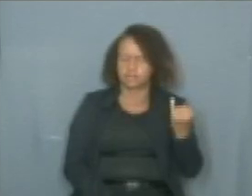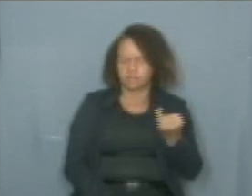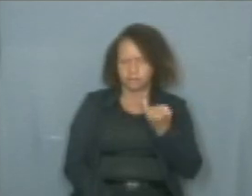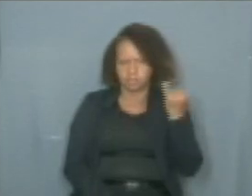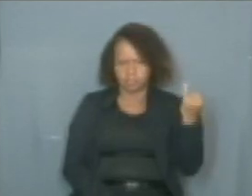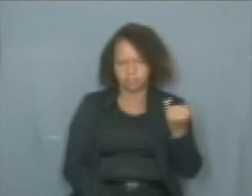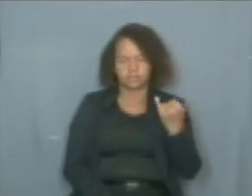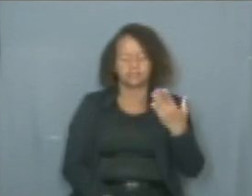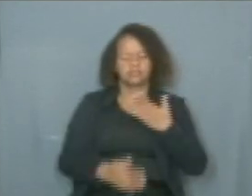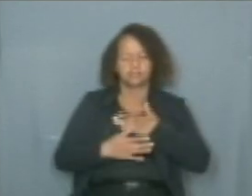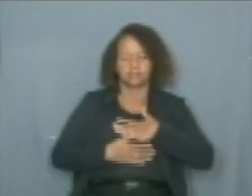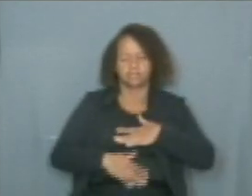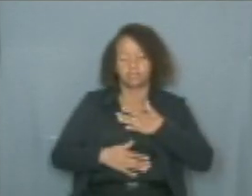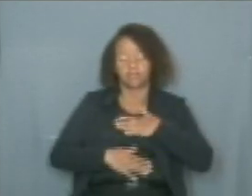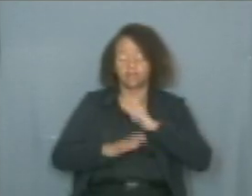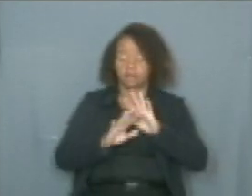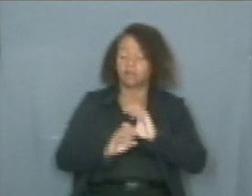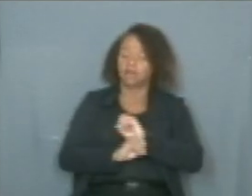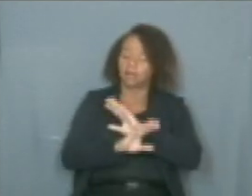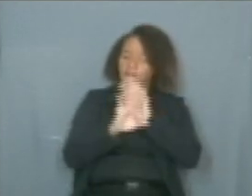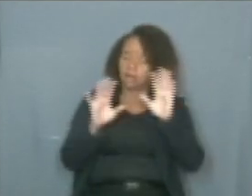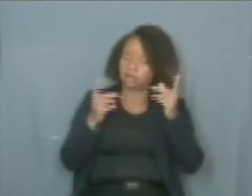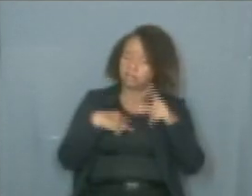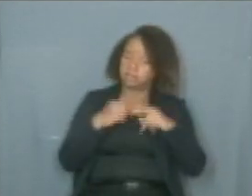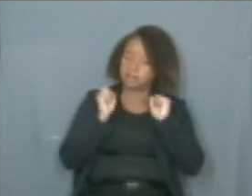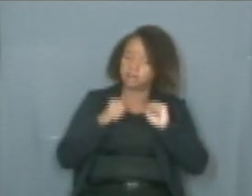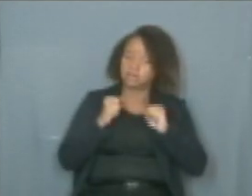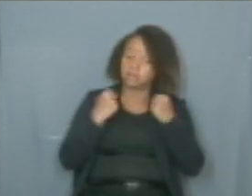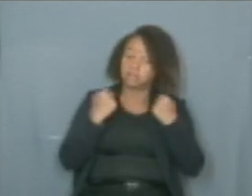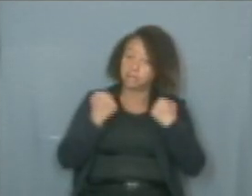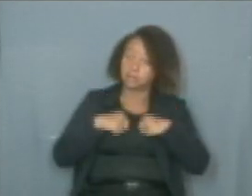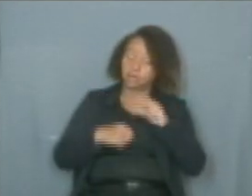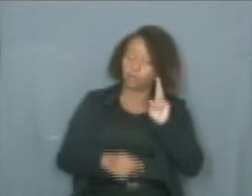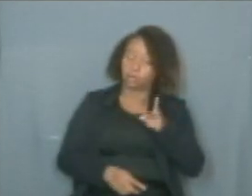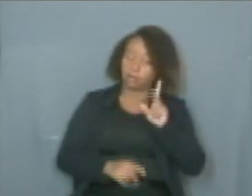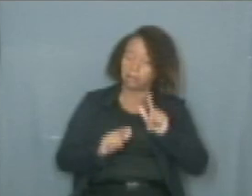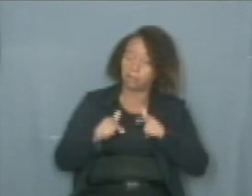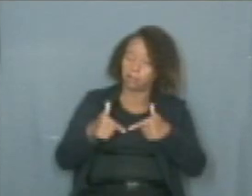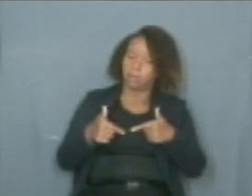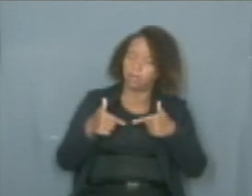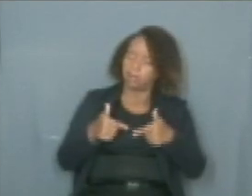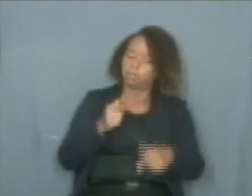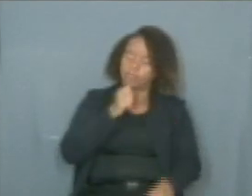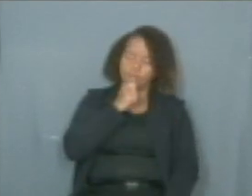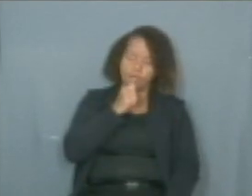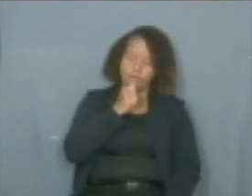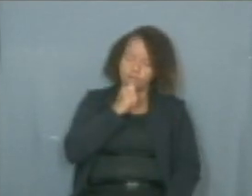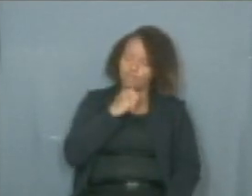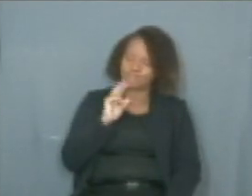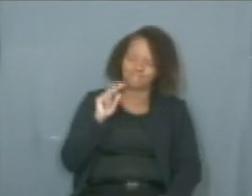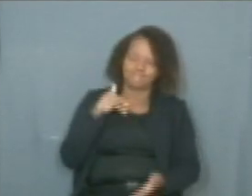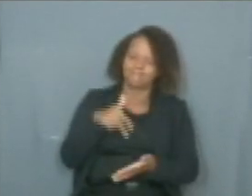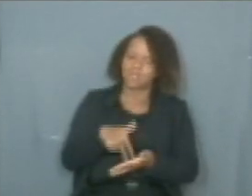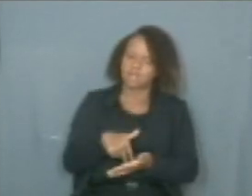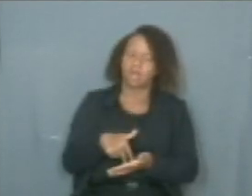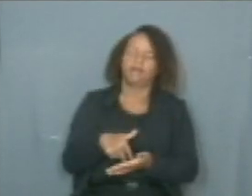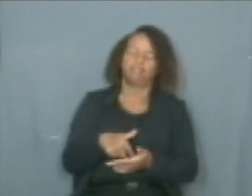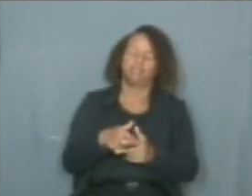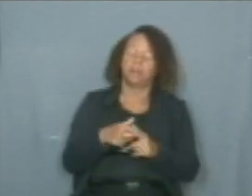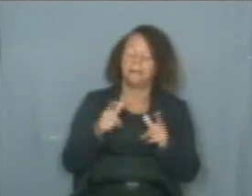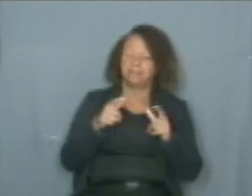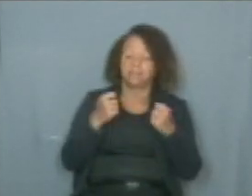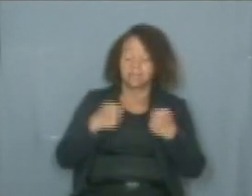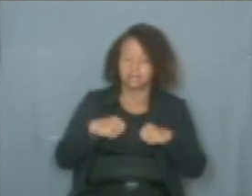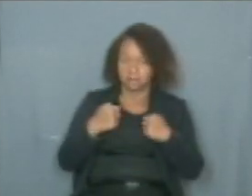importantes, reconfortantes. É claro que a gente precisa continuar na luta, porque ainda não estamos onde gostaríamos ou precisaríamos